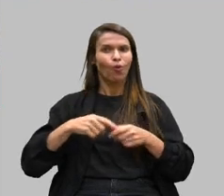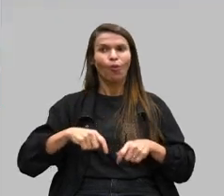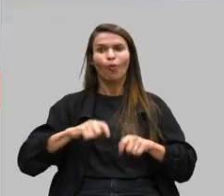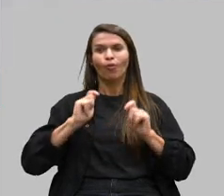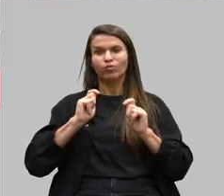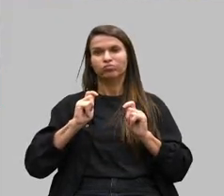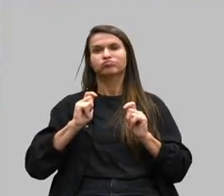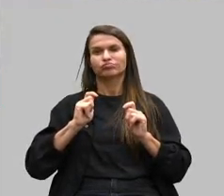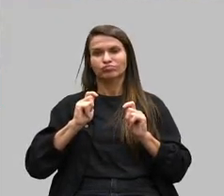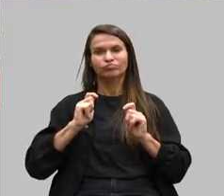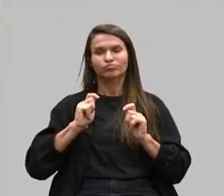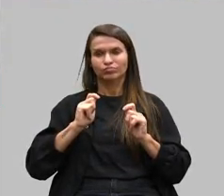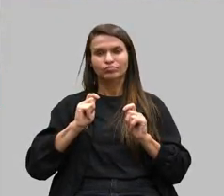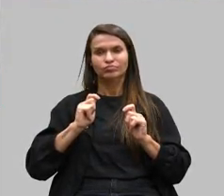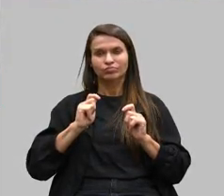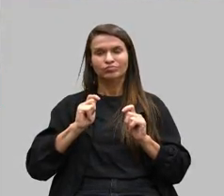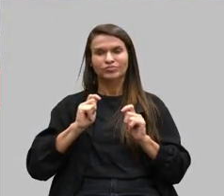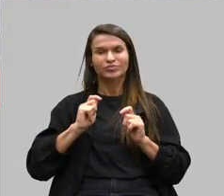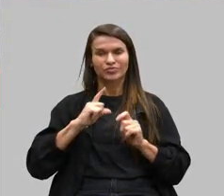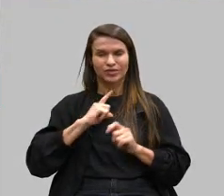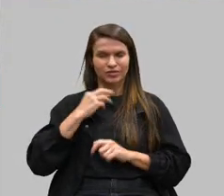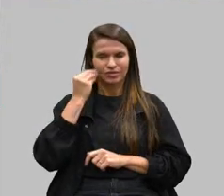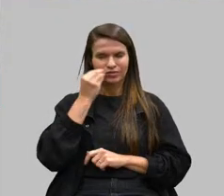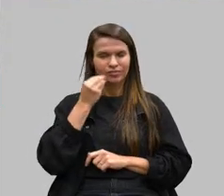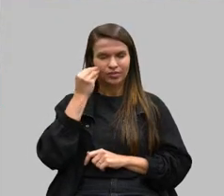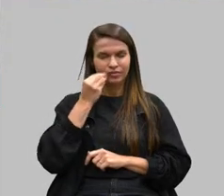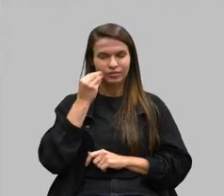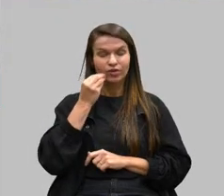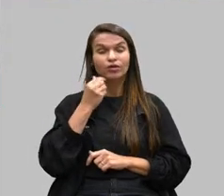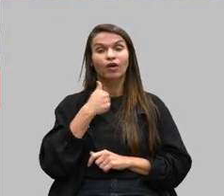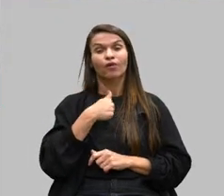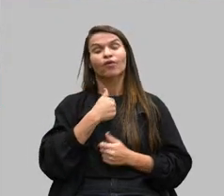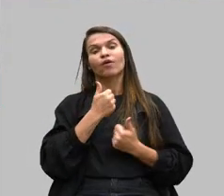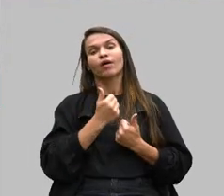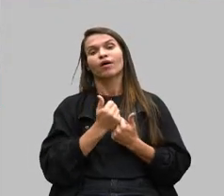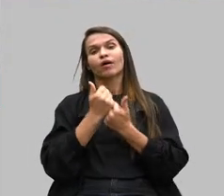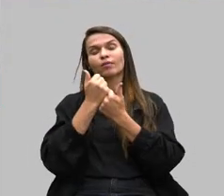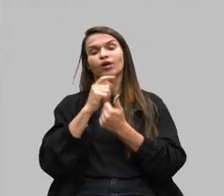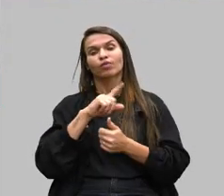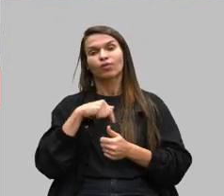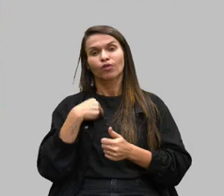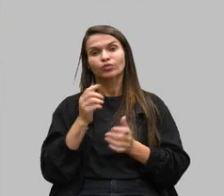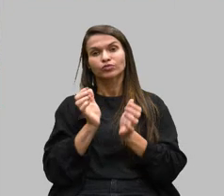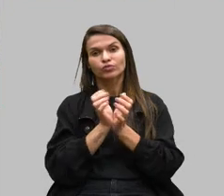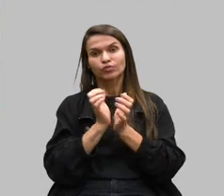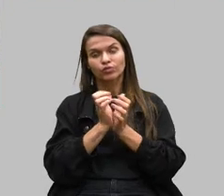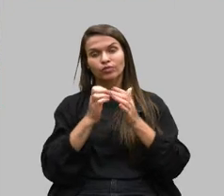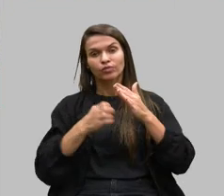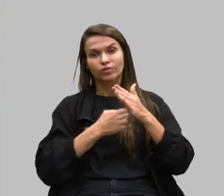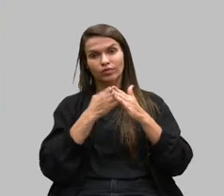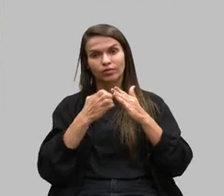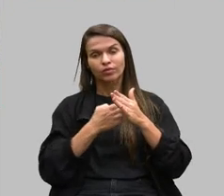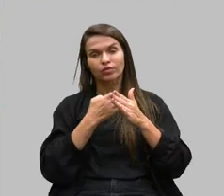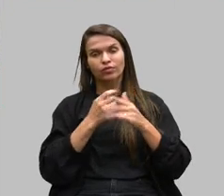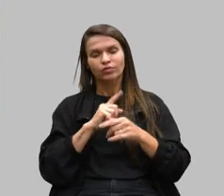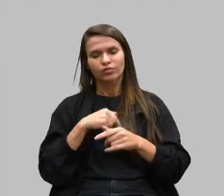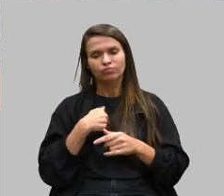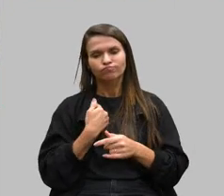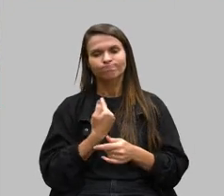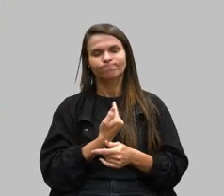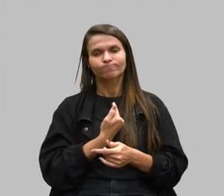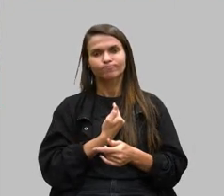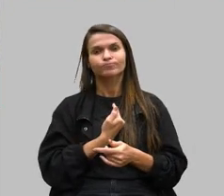com esse caos Tá certo então assim eu apoio nós empresários do setor estamos aqui